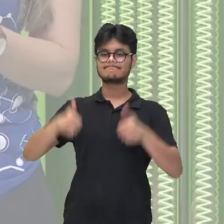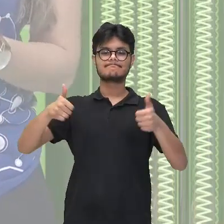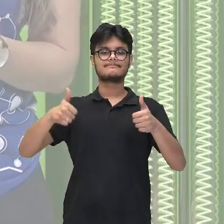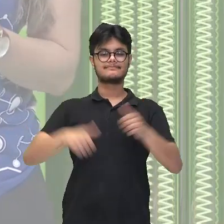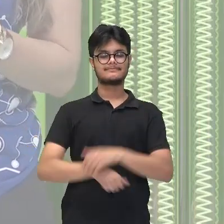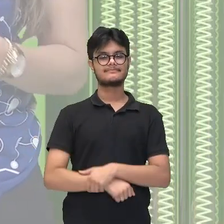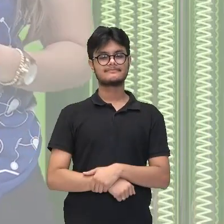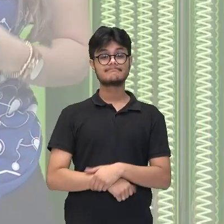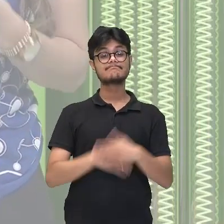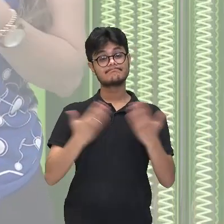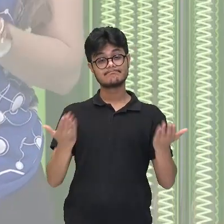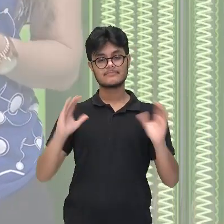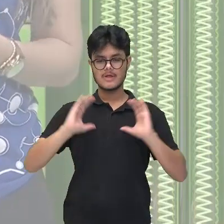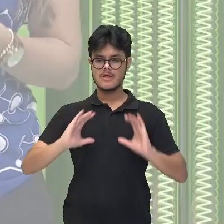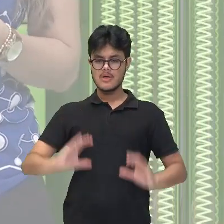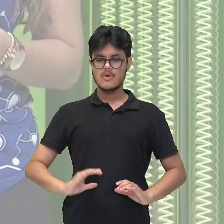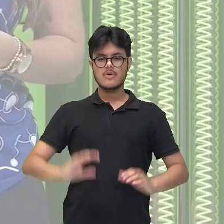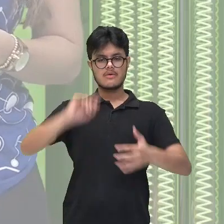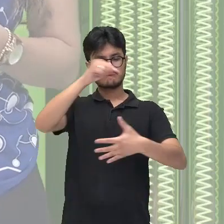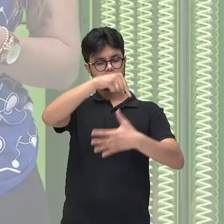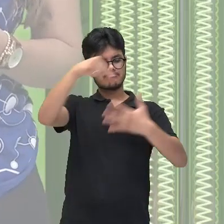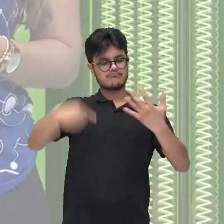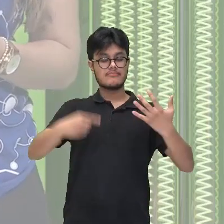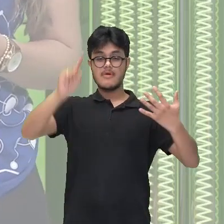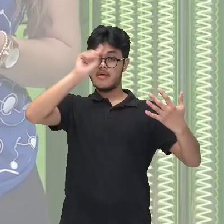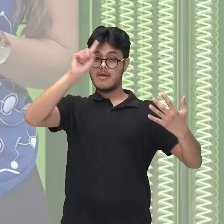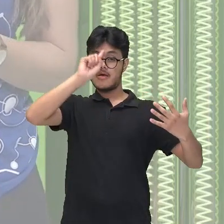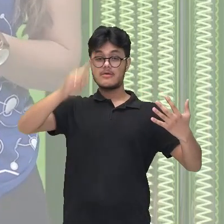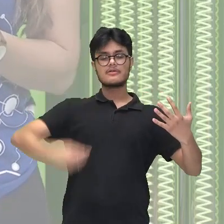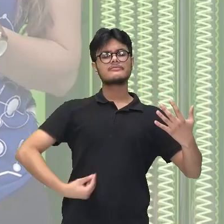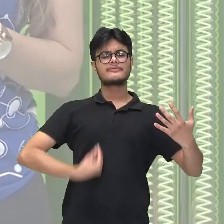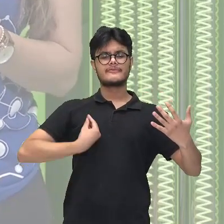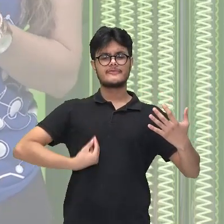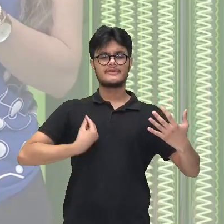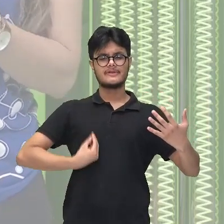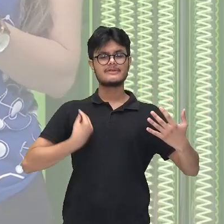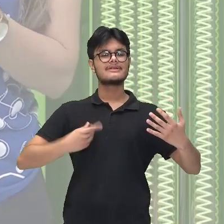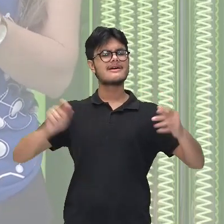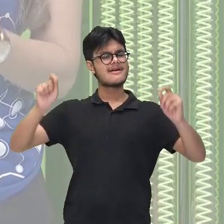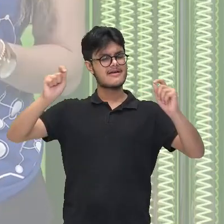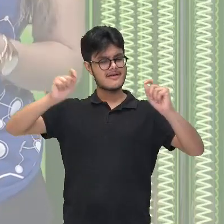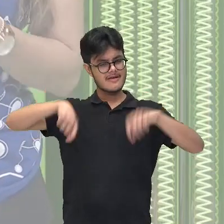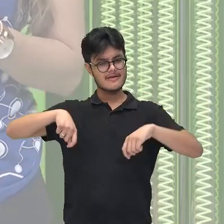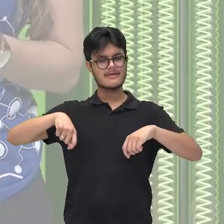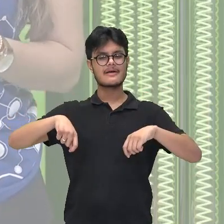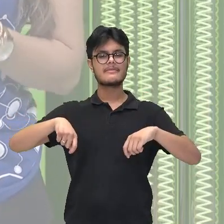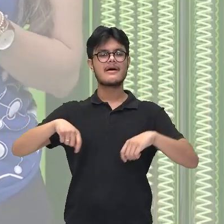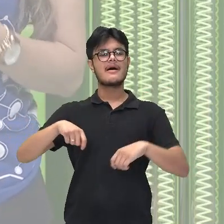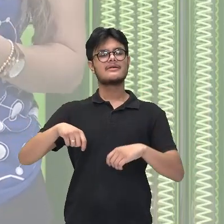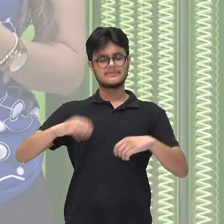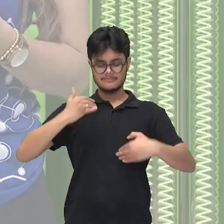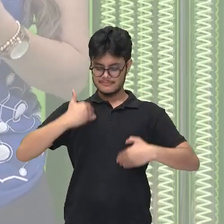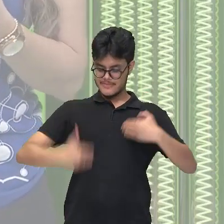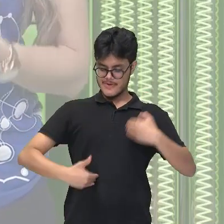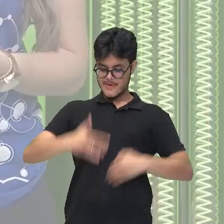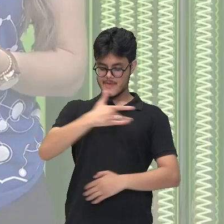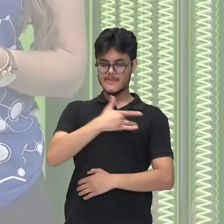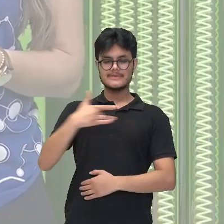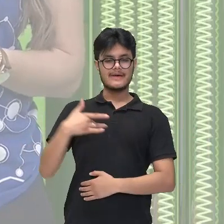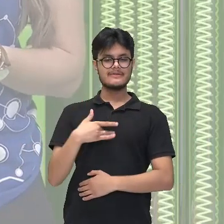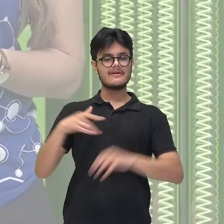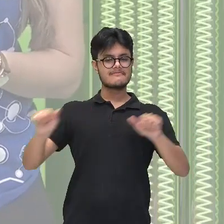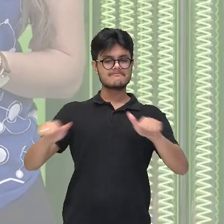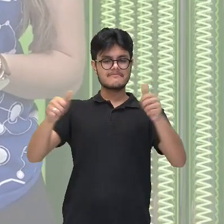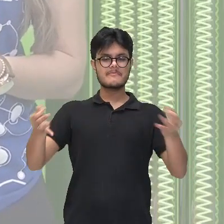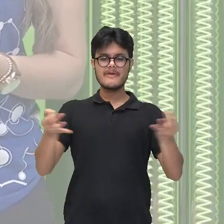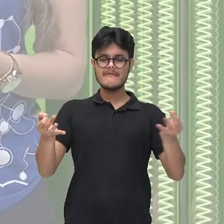que você pode incorporar no seu dia a dia para que você se mantenha ainda mais